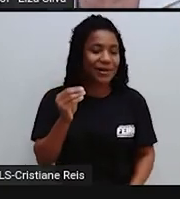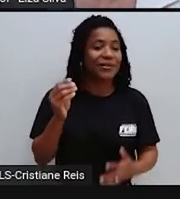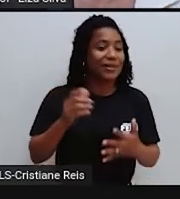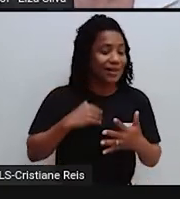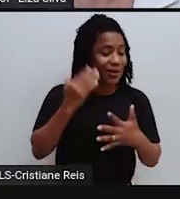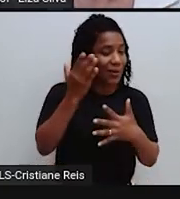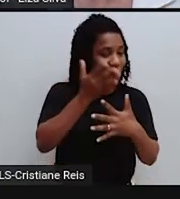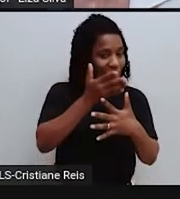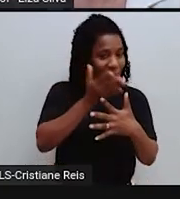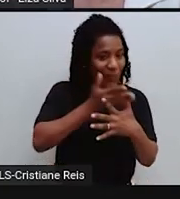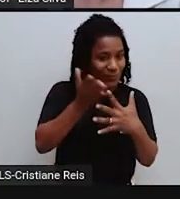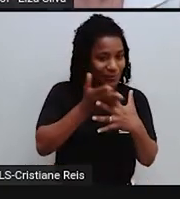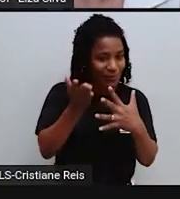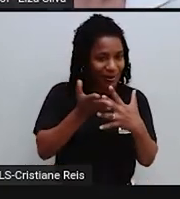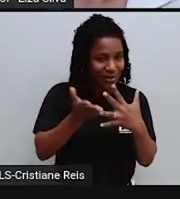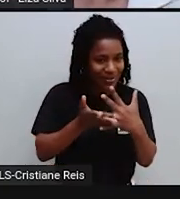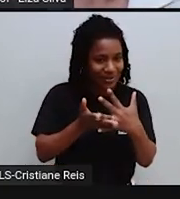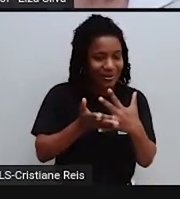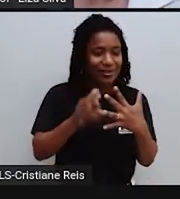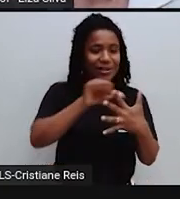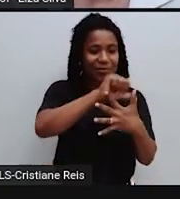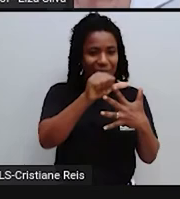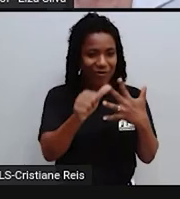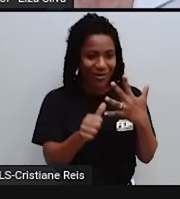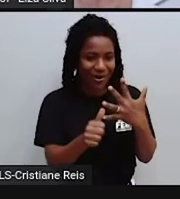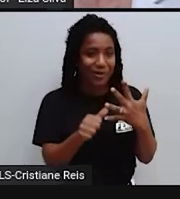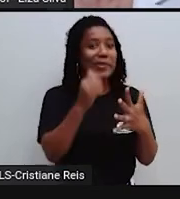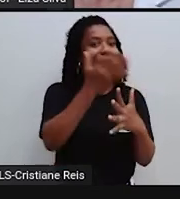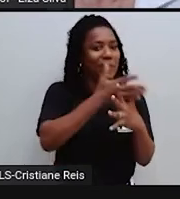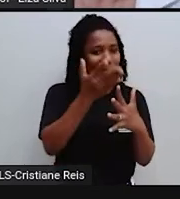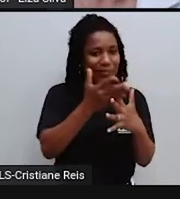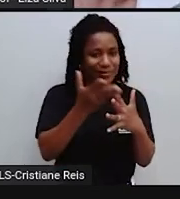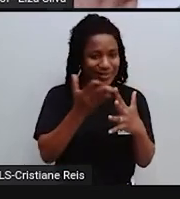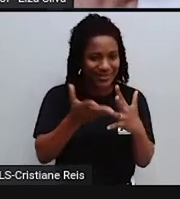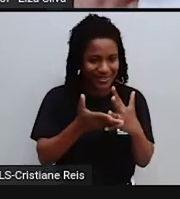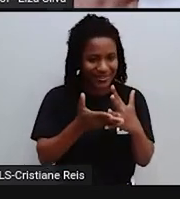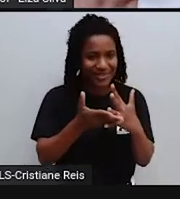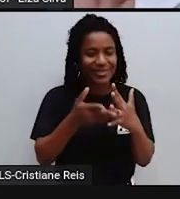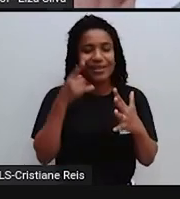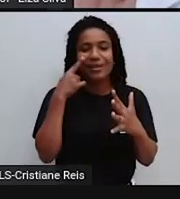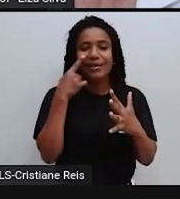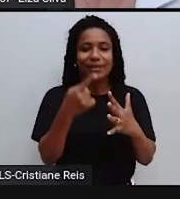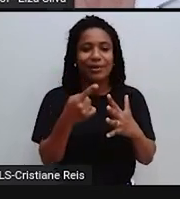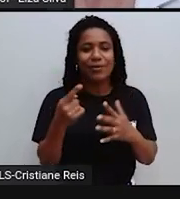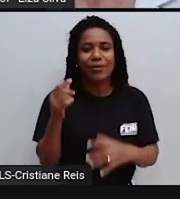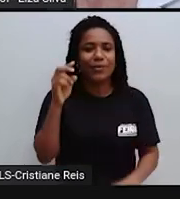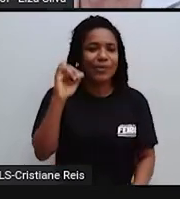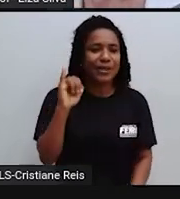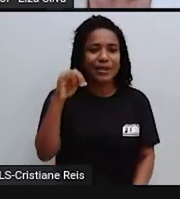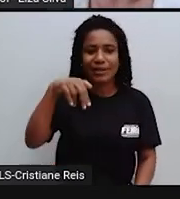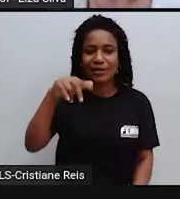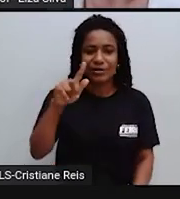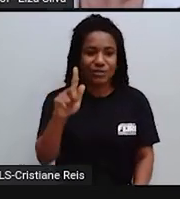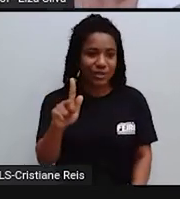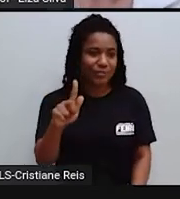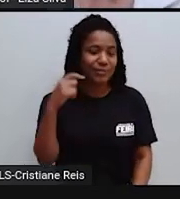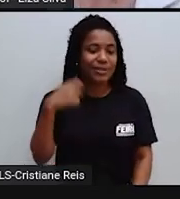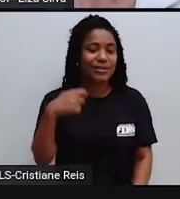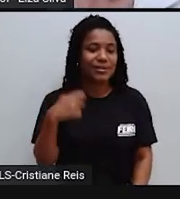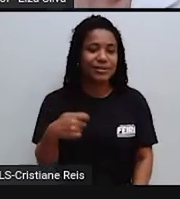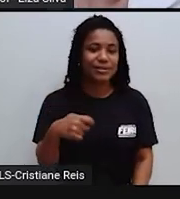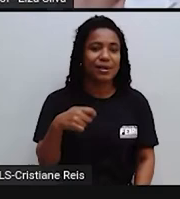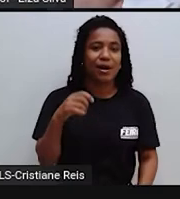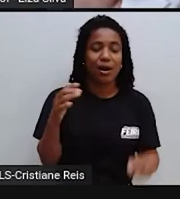consoante, depois a vogal, depois a consoante. E o que é que nós devemos fazer antes de colocar o ing? Dobrar a